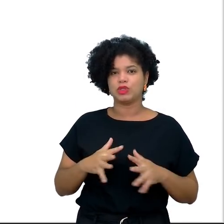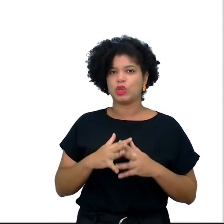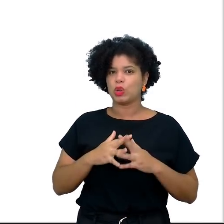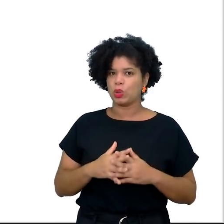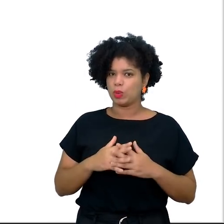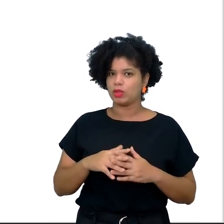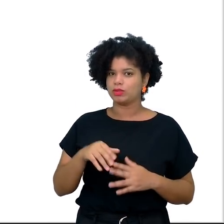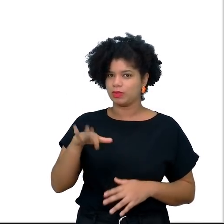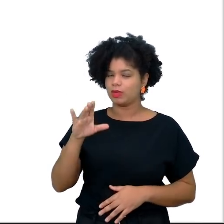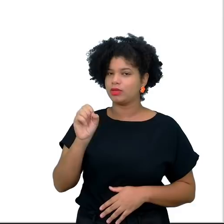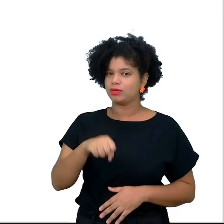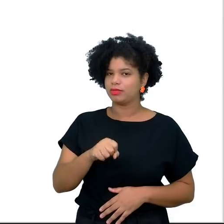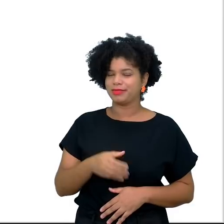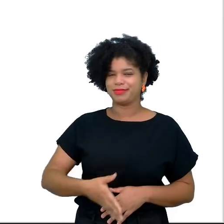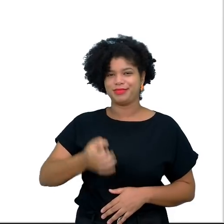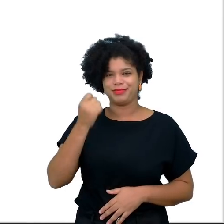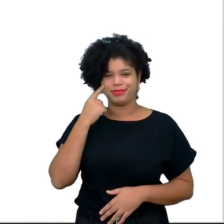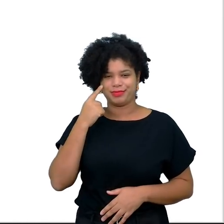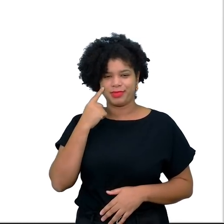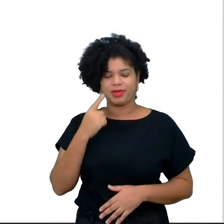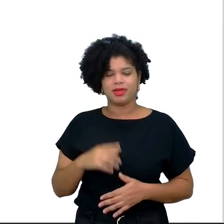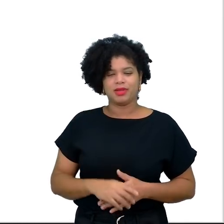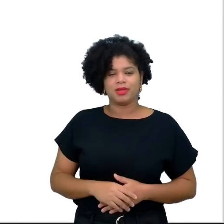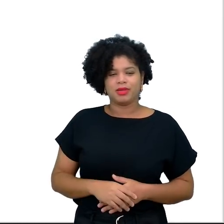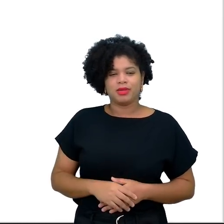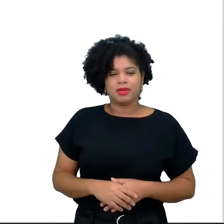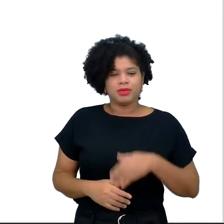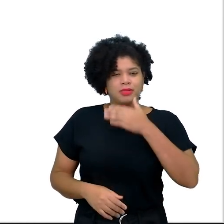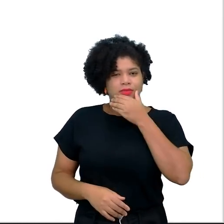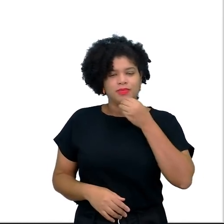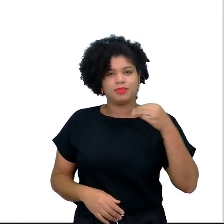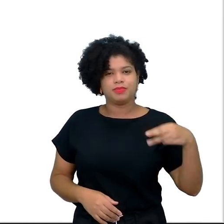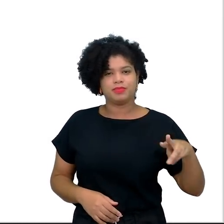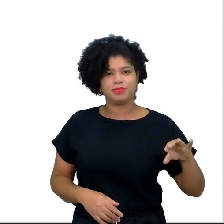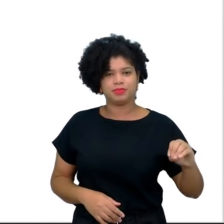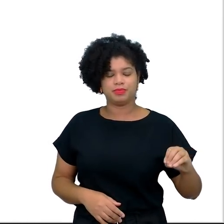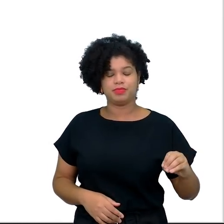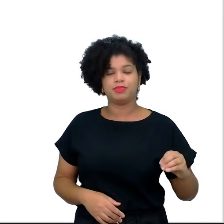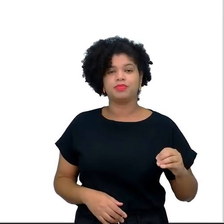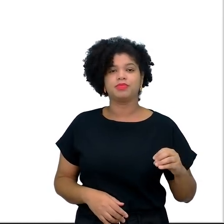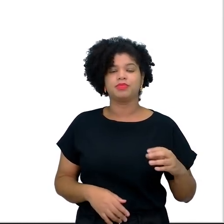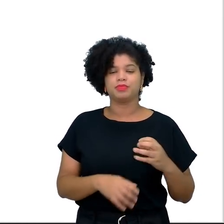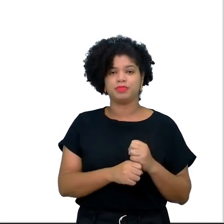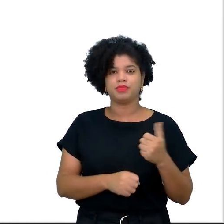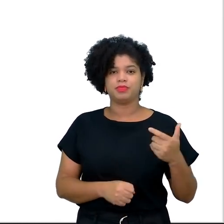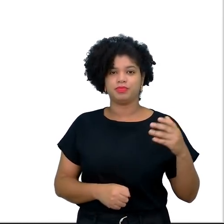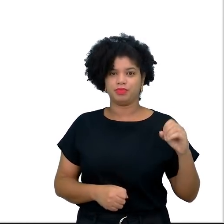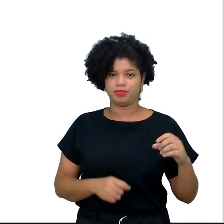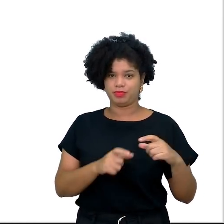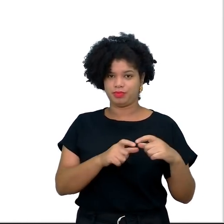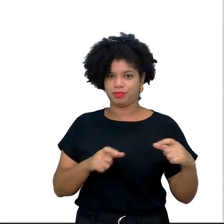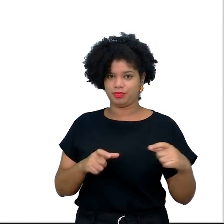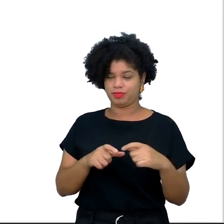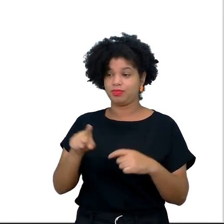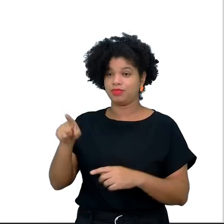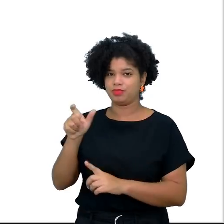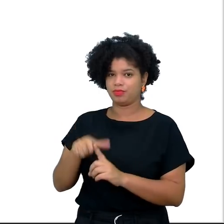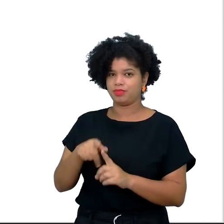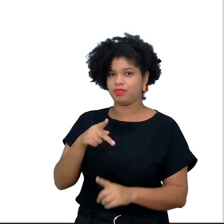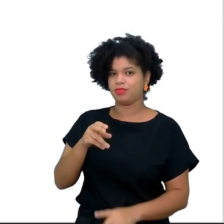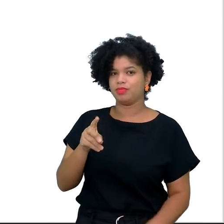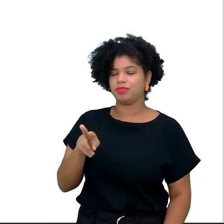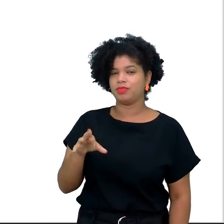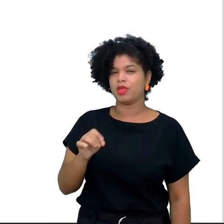né? Então, nós vamos lá, ó. Mário tem 10 figurinhas e Pedro tem 15. Então,